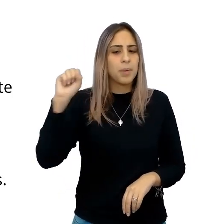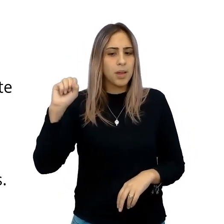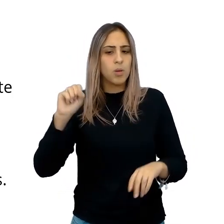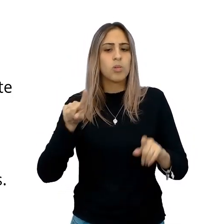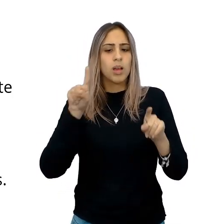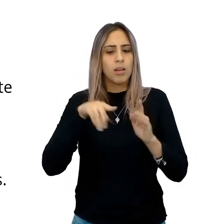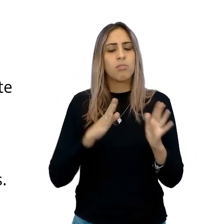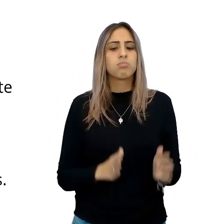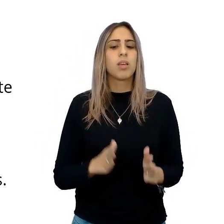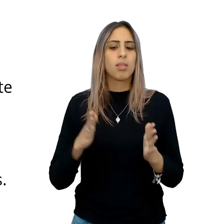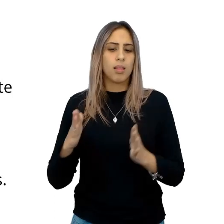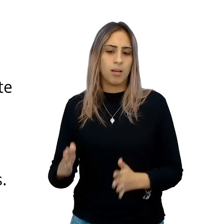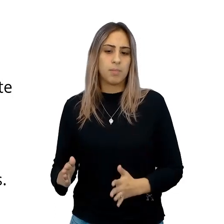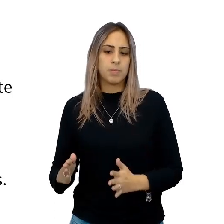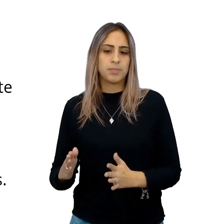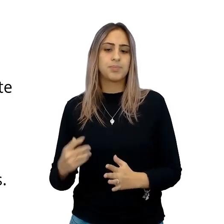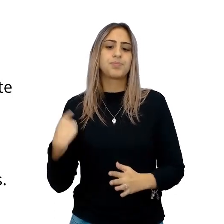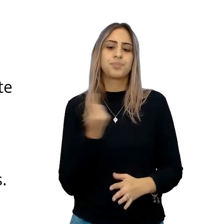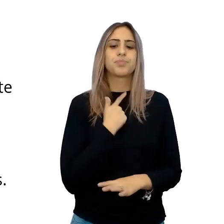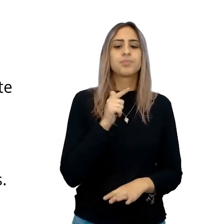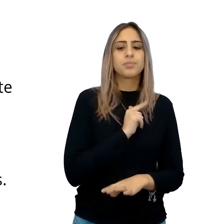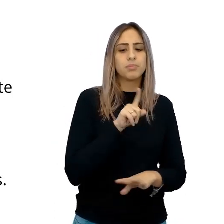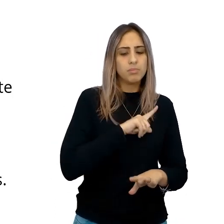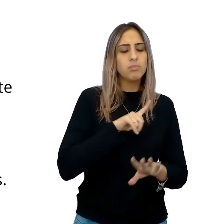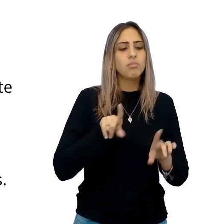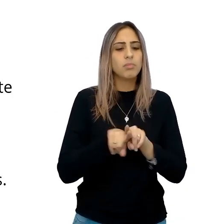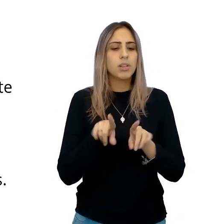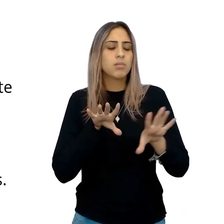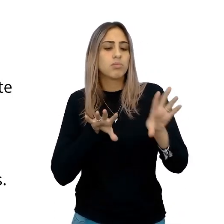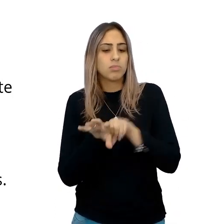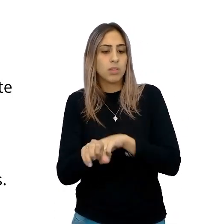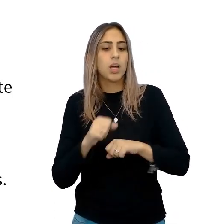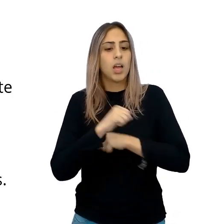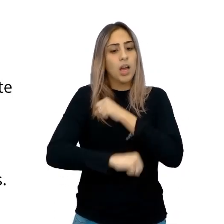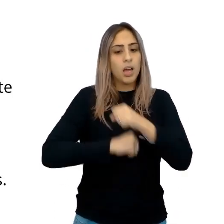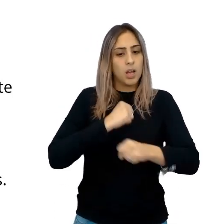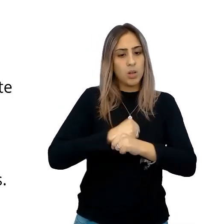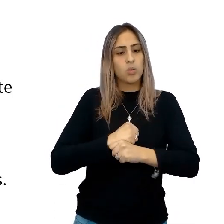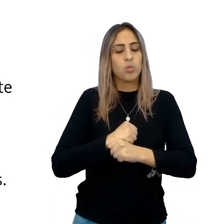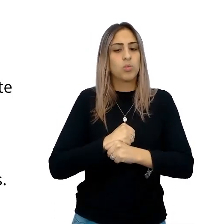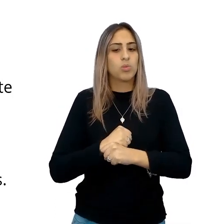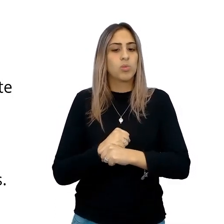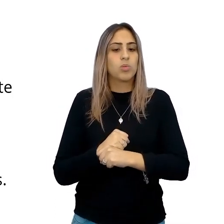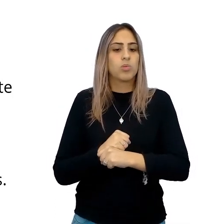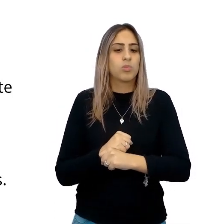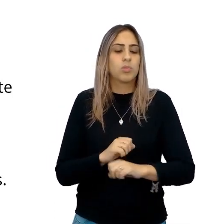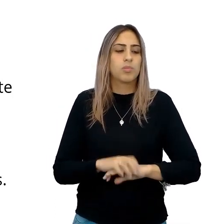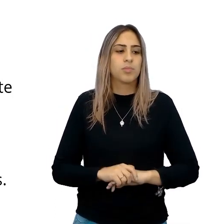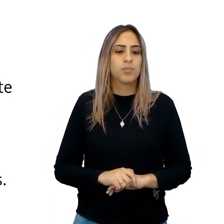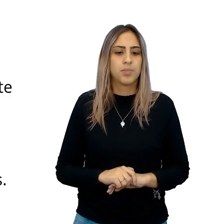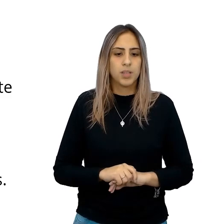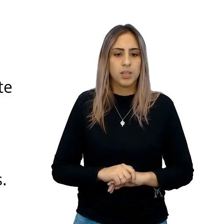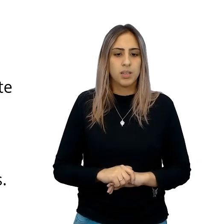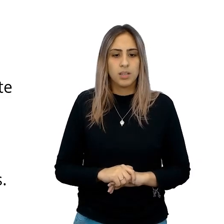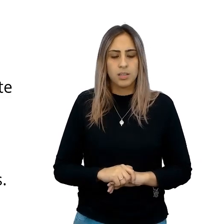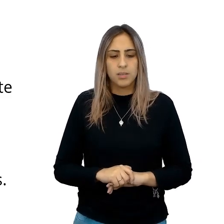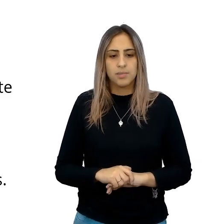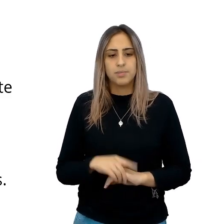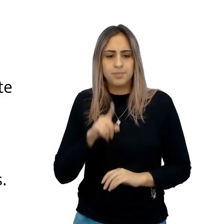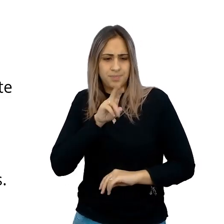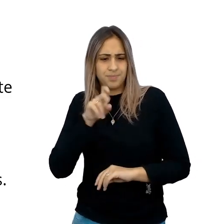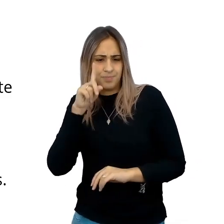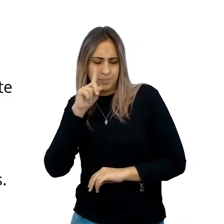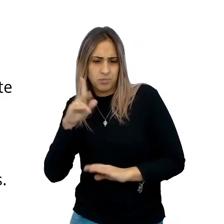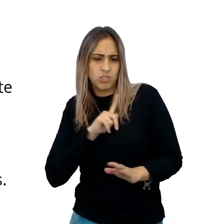de etapa, certo? E temos também as formações de ano e série, elas vão intercalando. Então, a cada 15 dias tem a